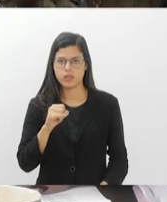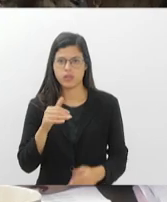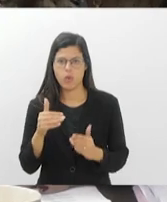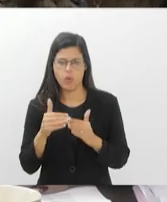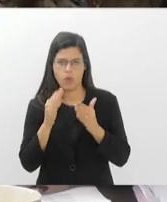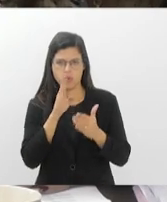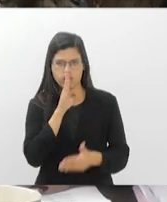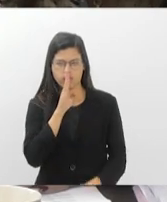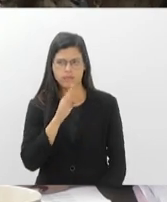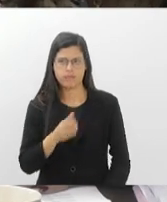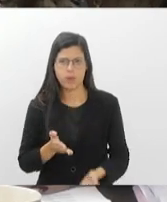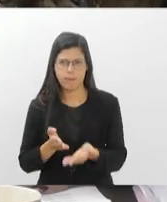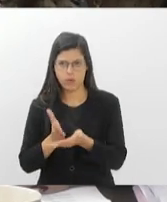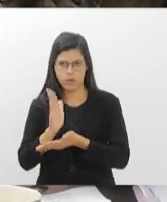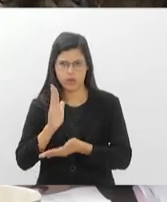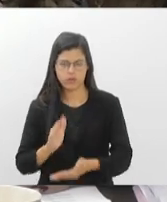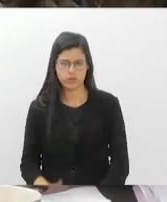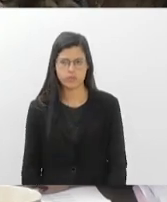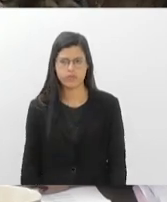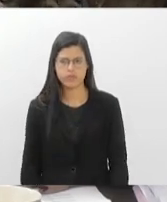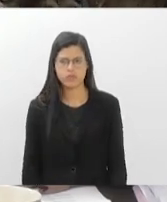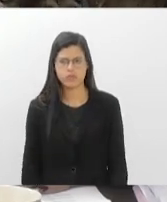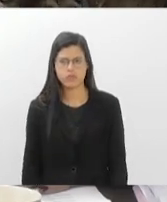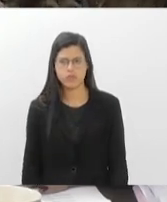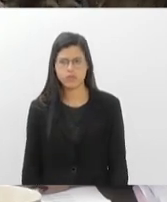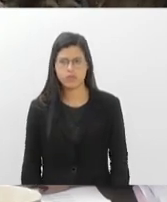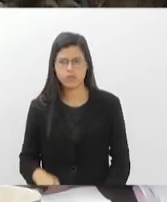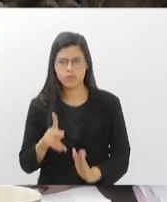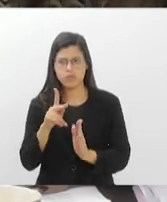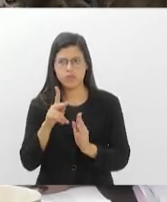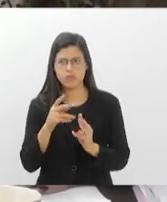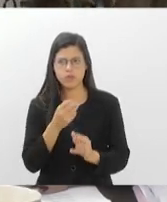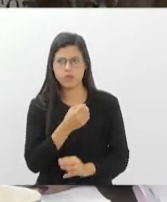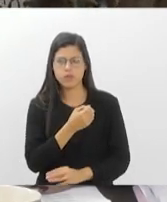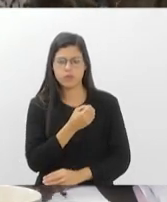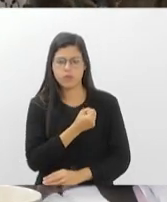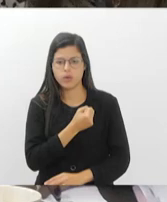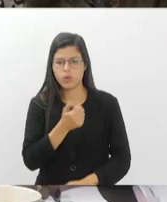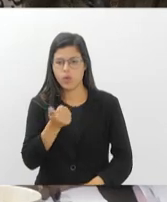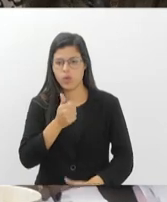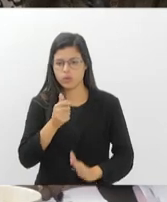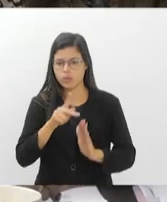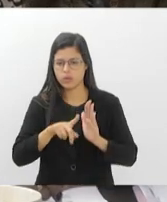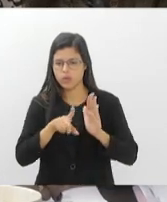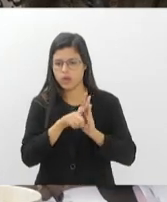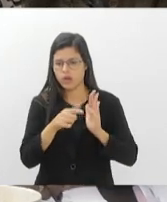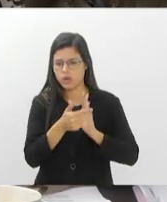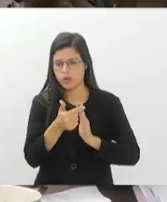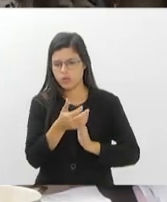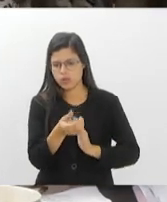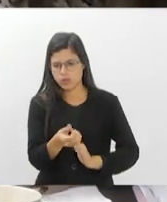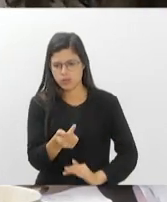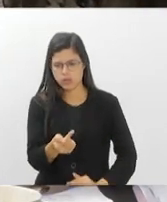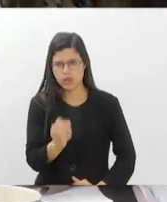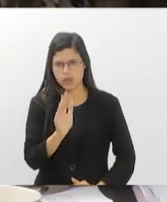estão. Aprovado. Projeto, item 11 da pauta, projeto de lei número